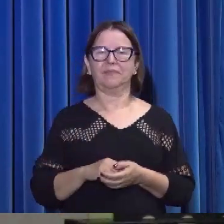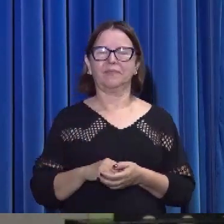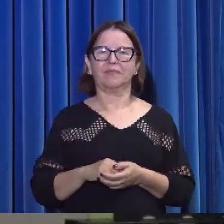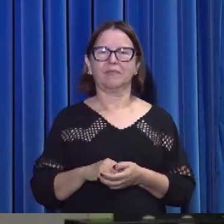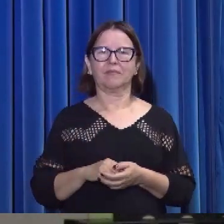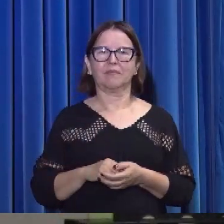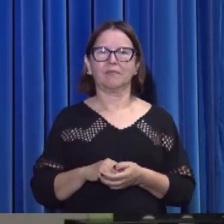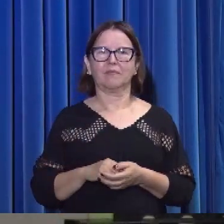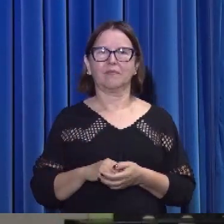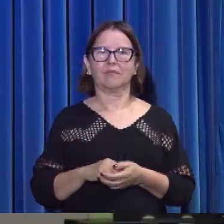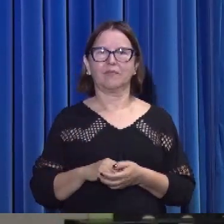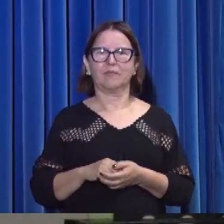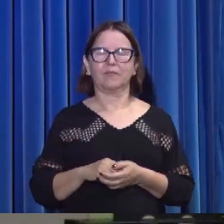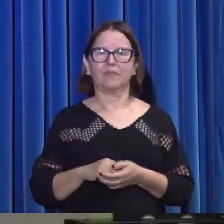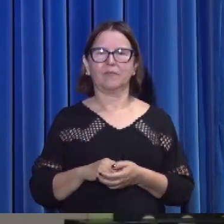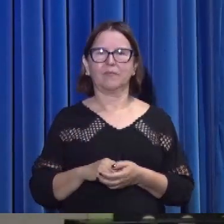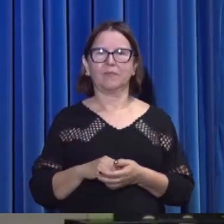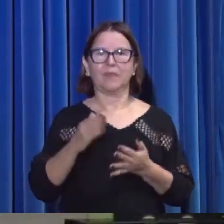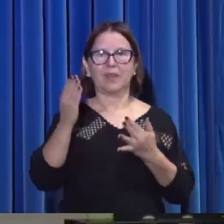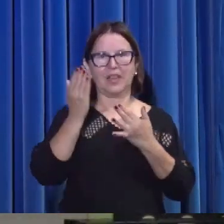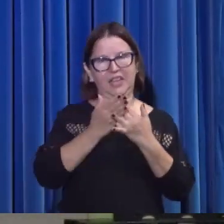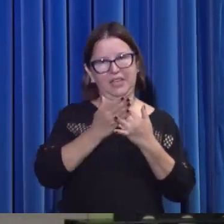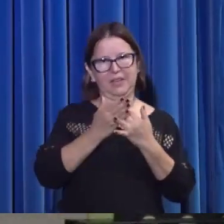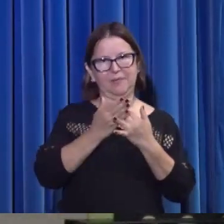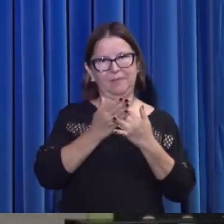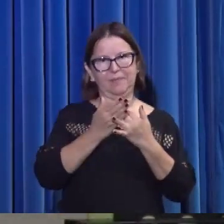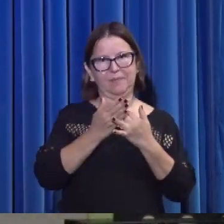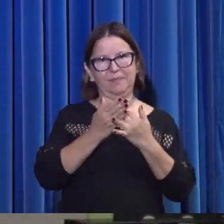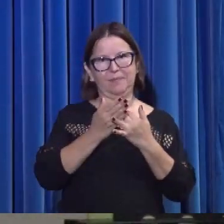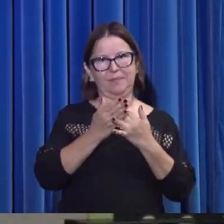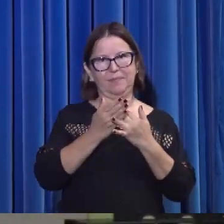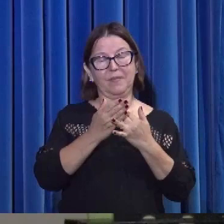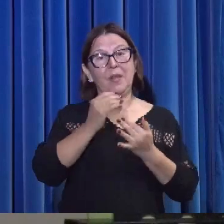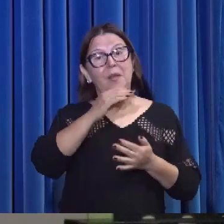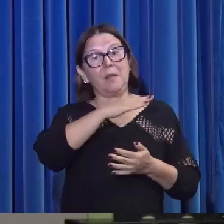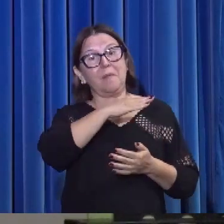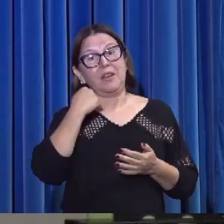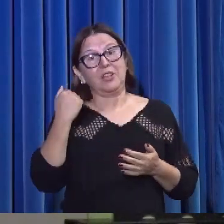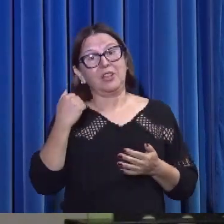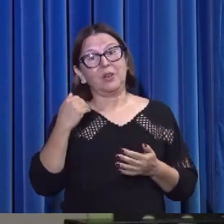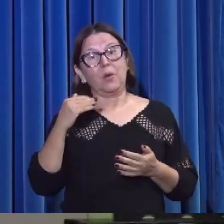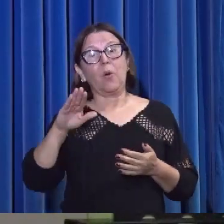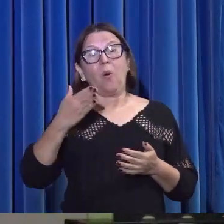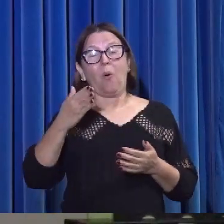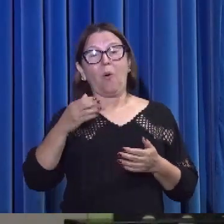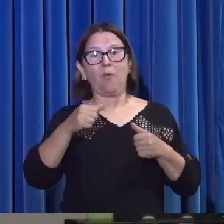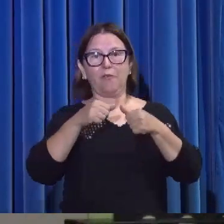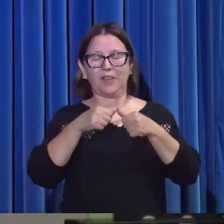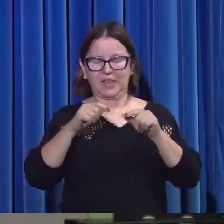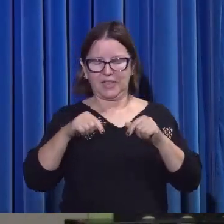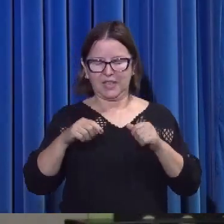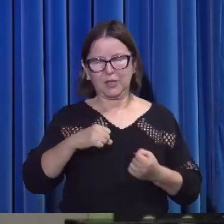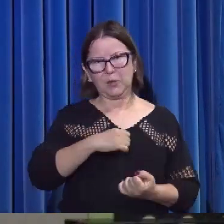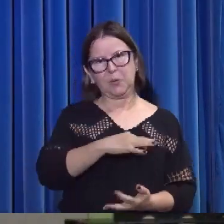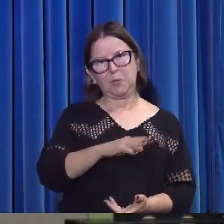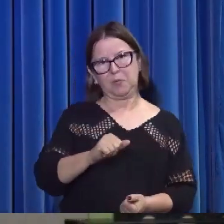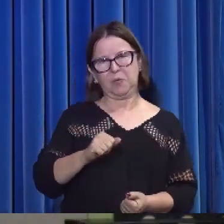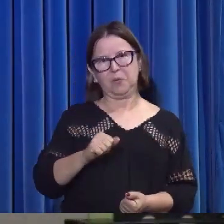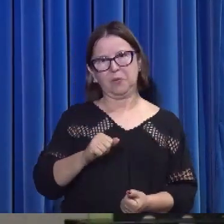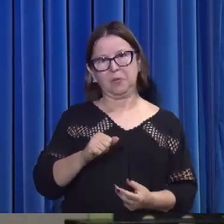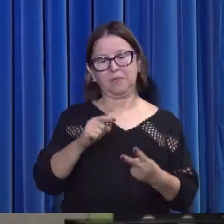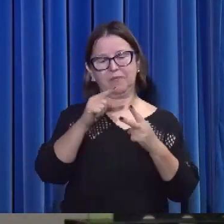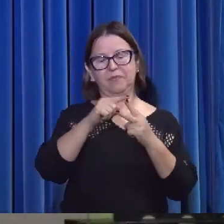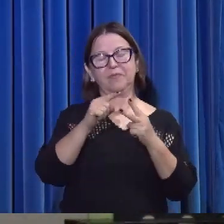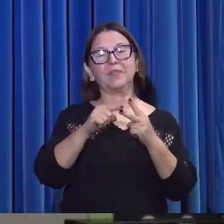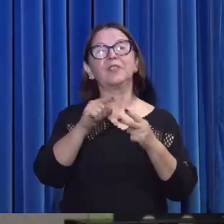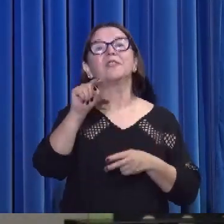Entre partir e estar com Cristo, ou ficar e permanecer nesse mundo caído, qual das opções você